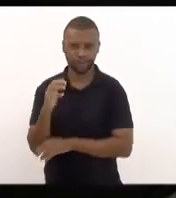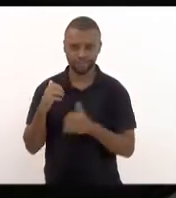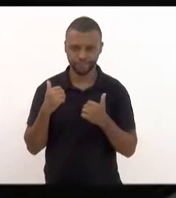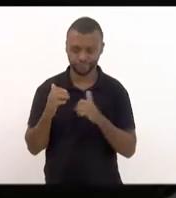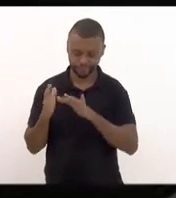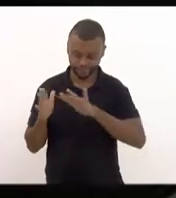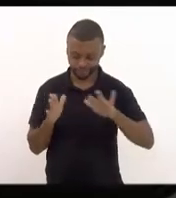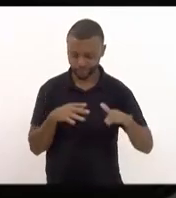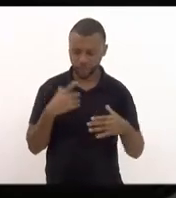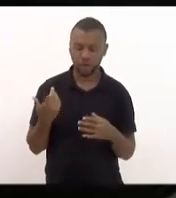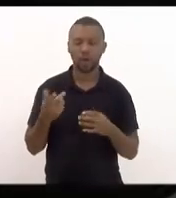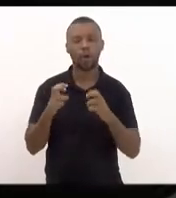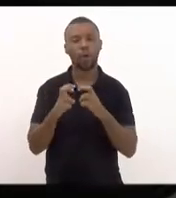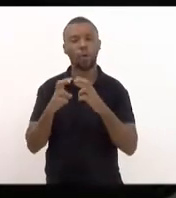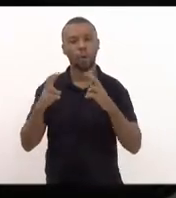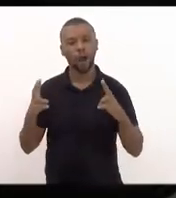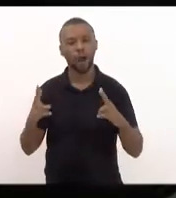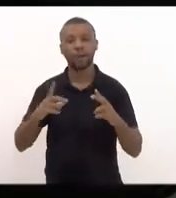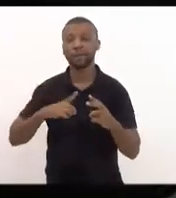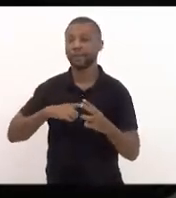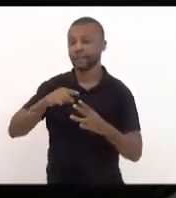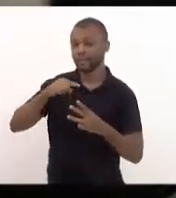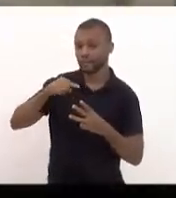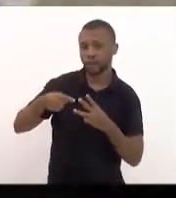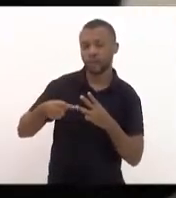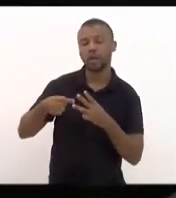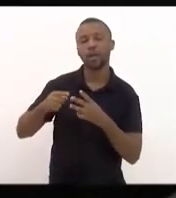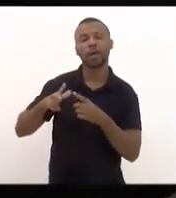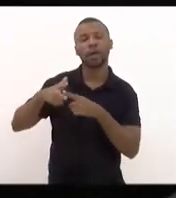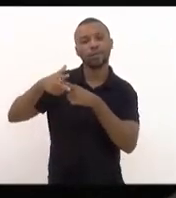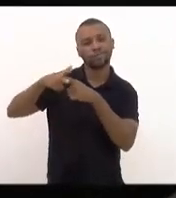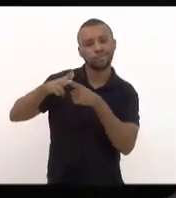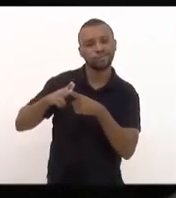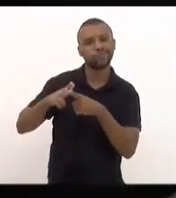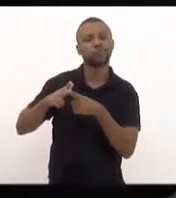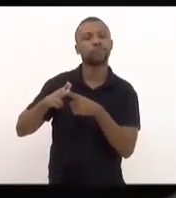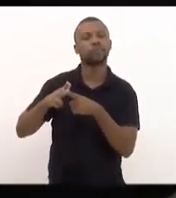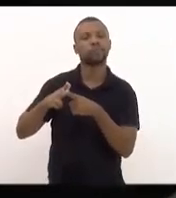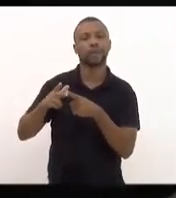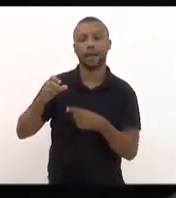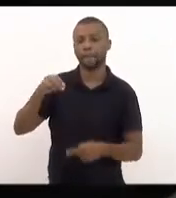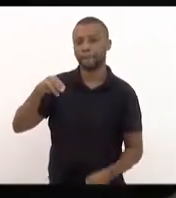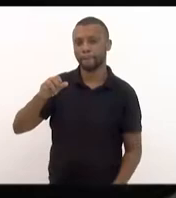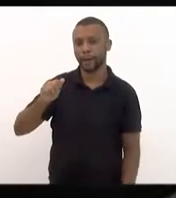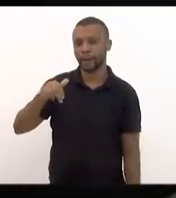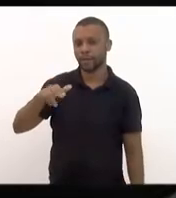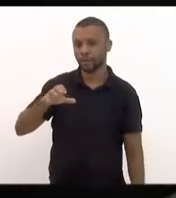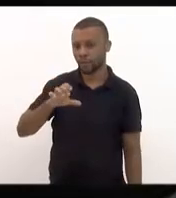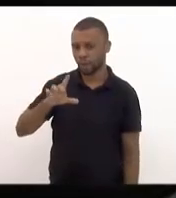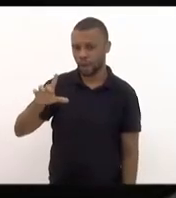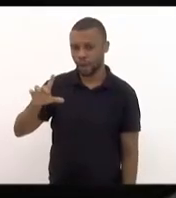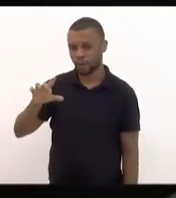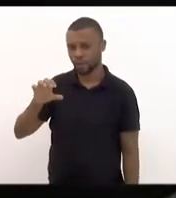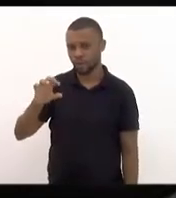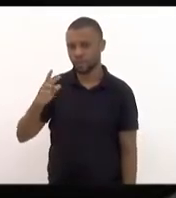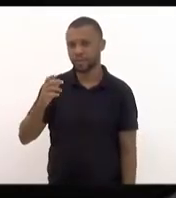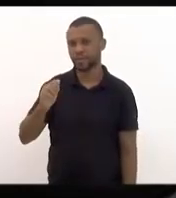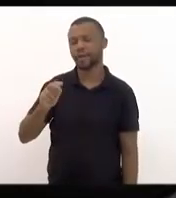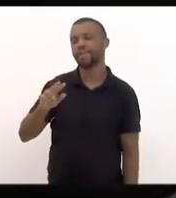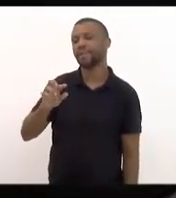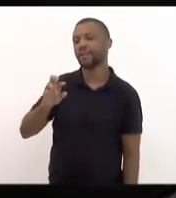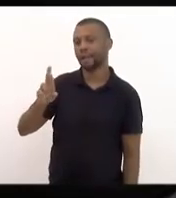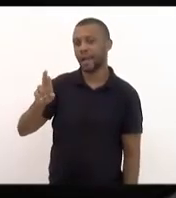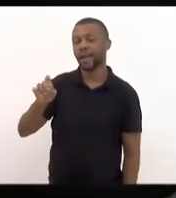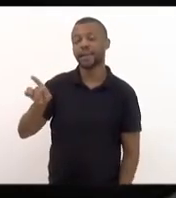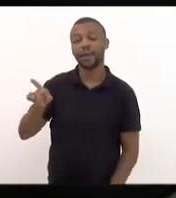unidades de conservação, né? A Flona Manuel Xavier, que é uma unidade de conservação federal, em Seropédica, onde fica o CETES, que inclusive foi